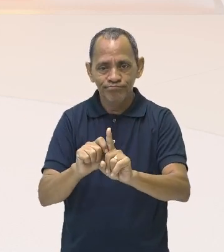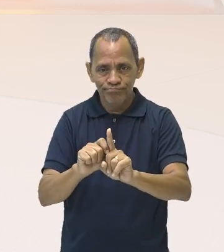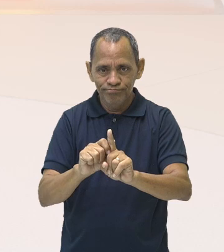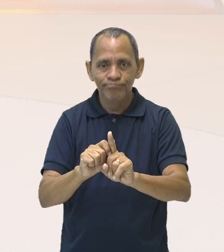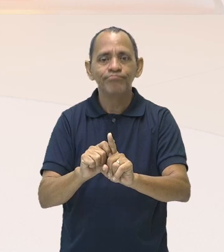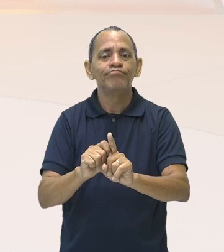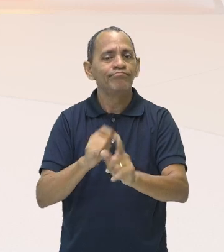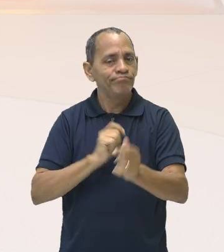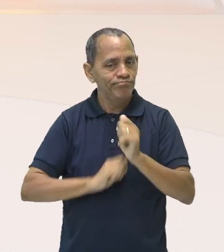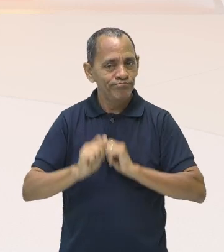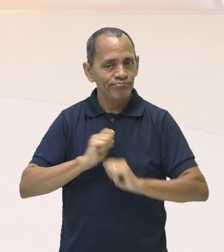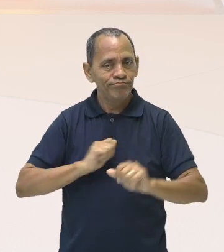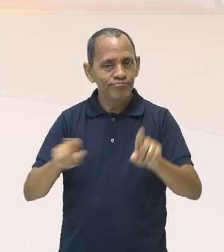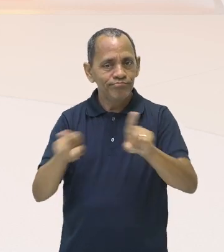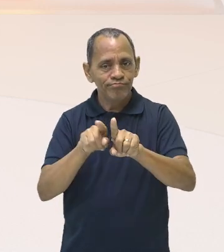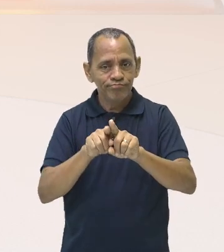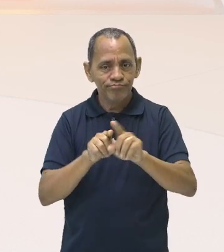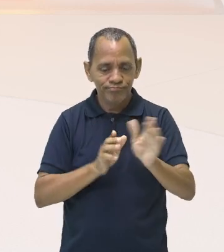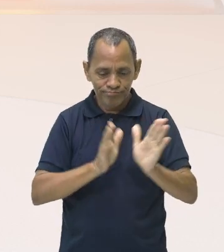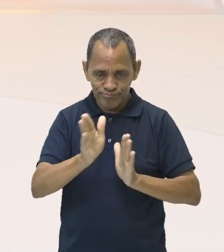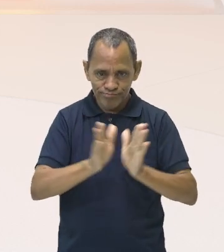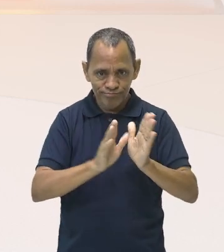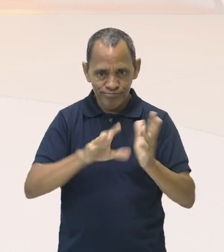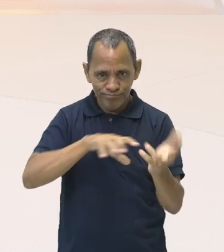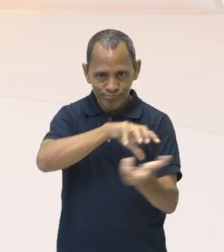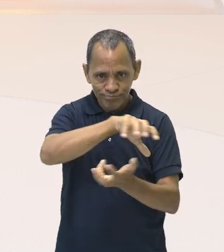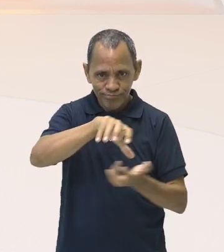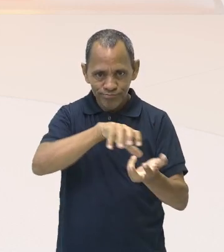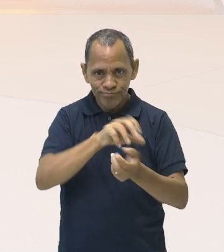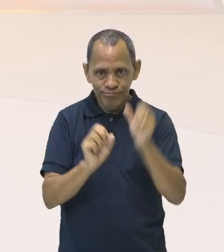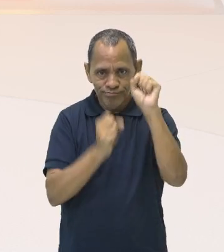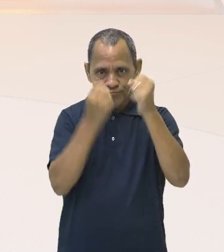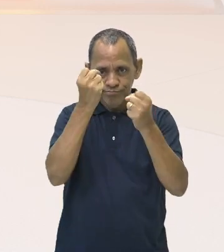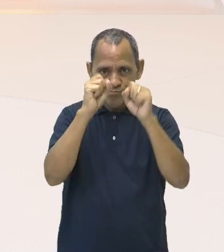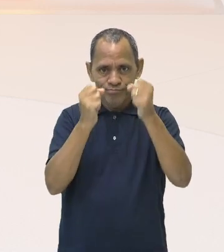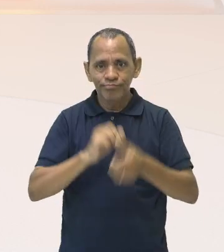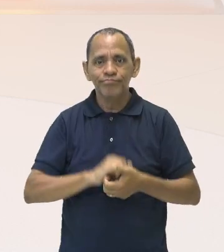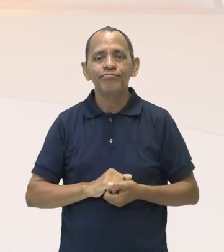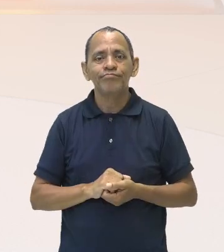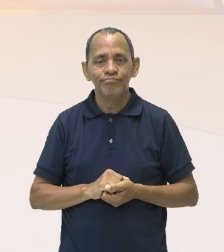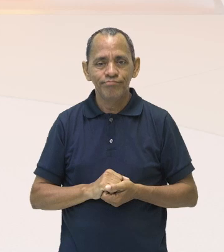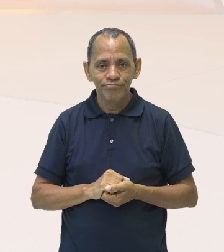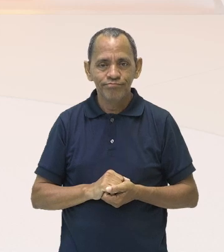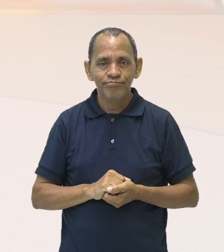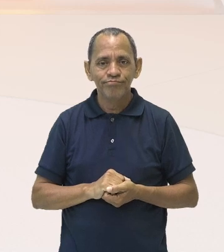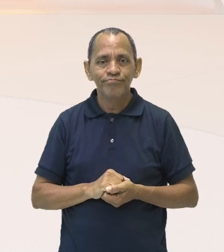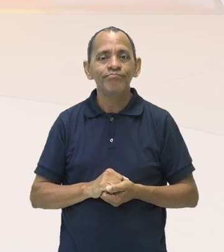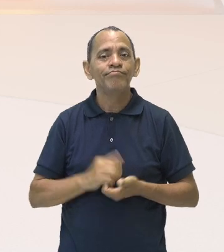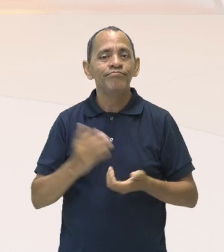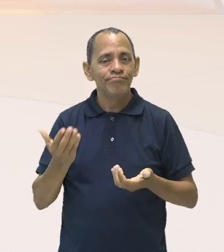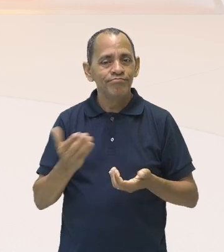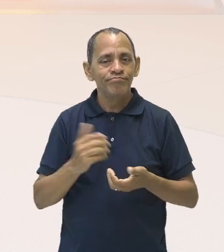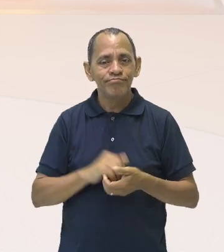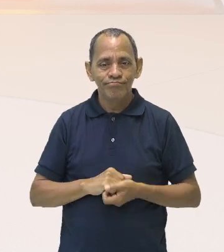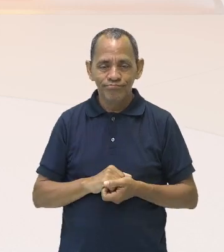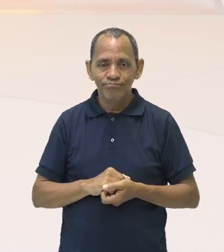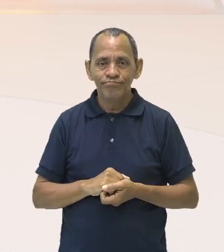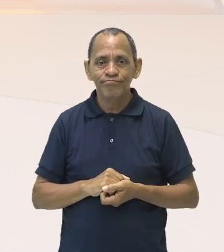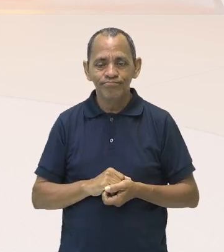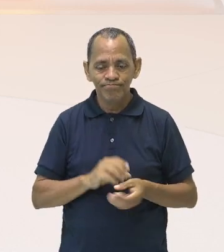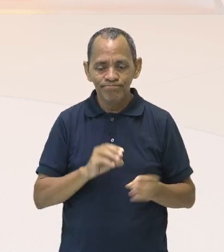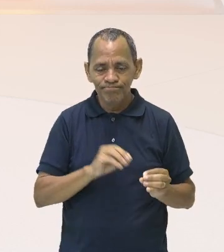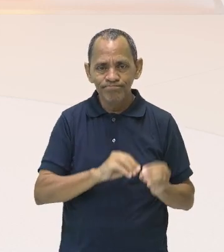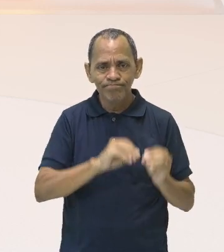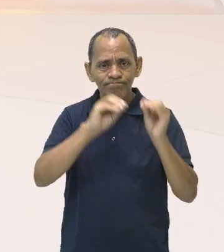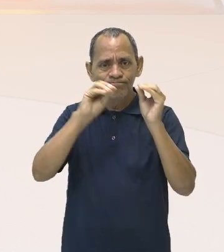e econômicas. Vamos falar de revolução industrial. E para isso, a gente vai se transportar para